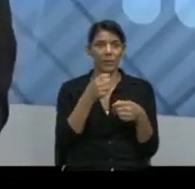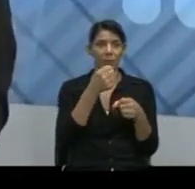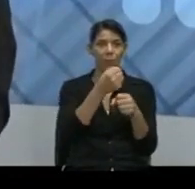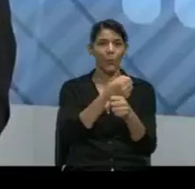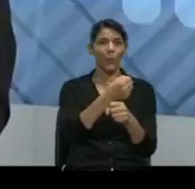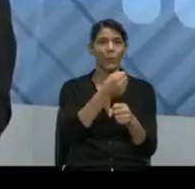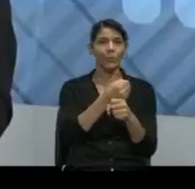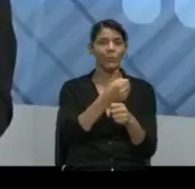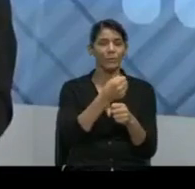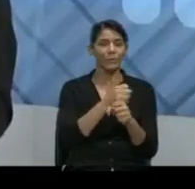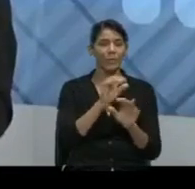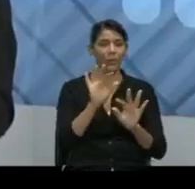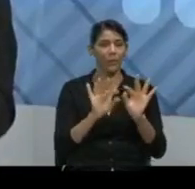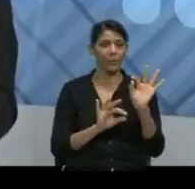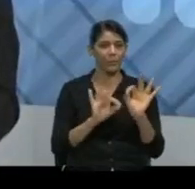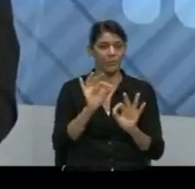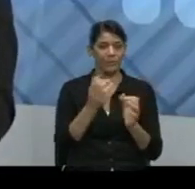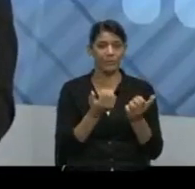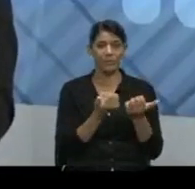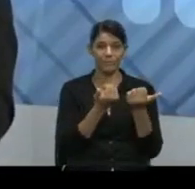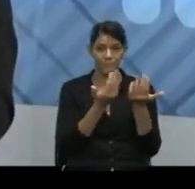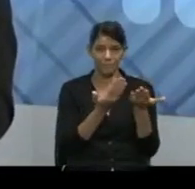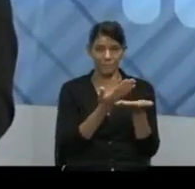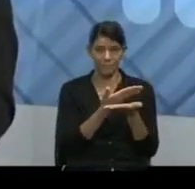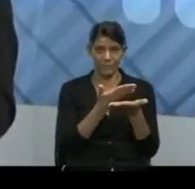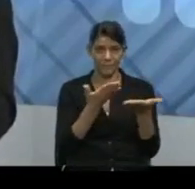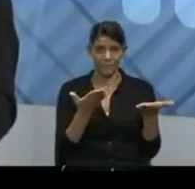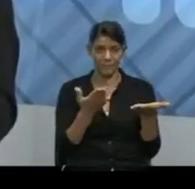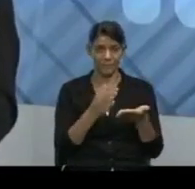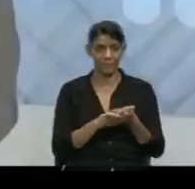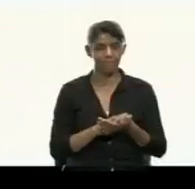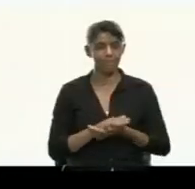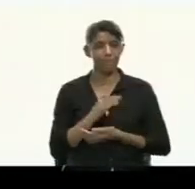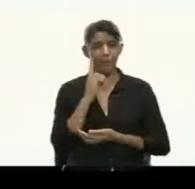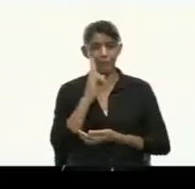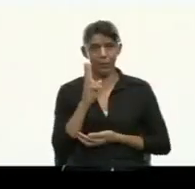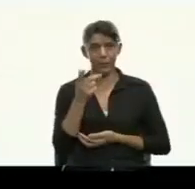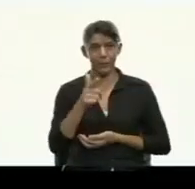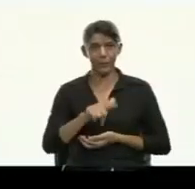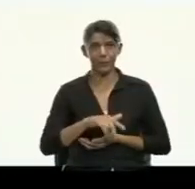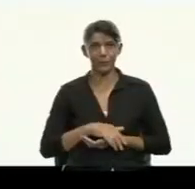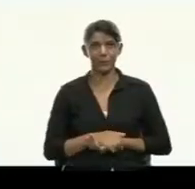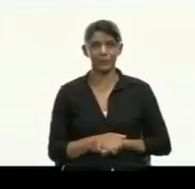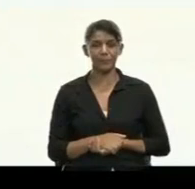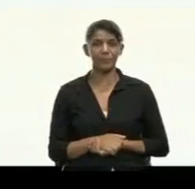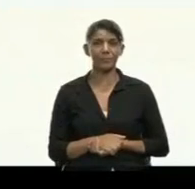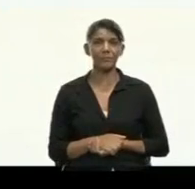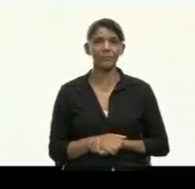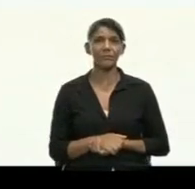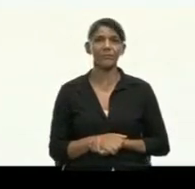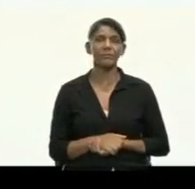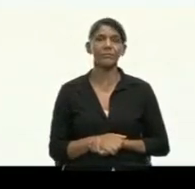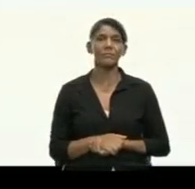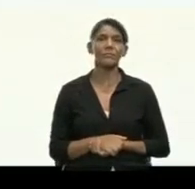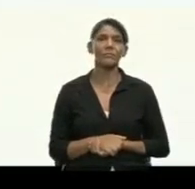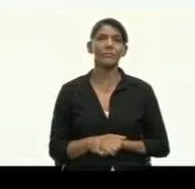edificaçãozinha, que é aquele projeto que o professor forneceu para você, tá bom? Então, retornando para o quadro, a gente vê então